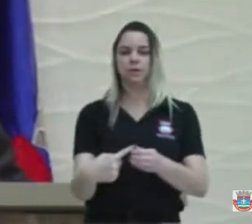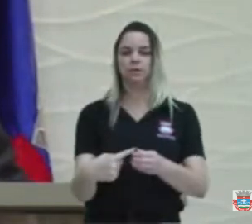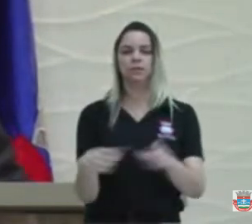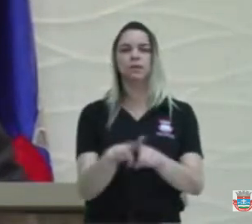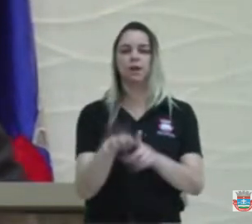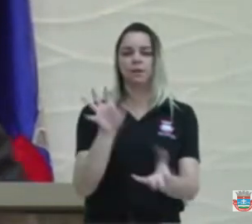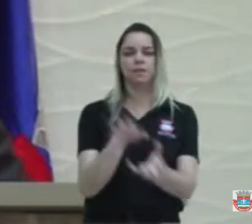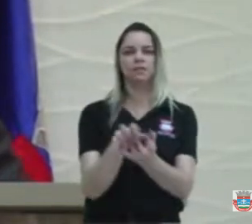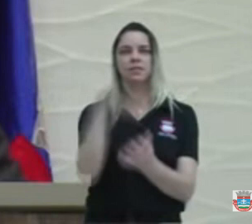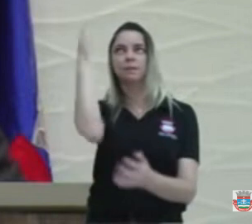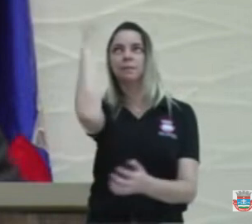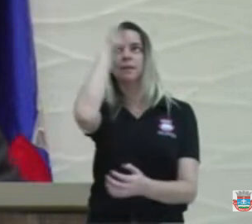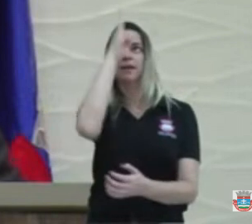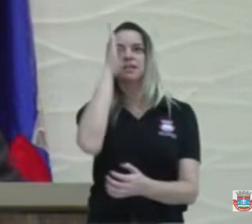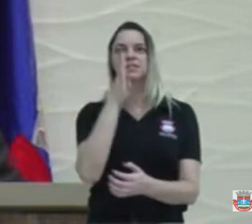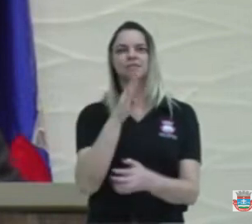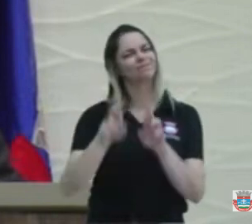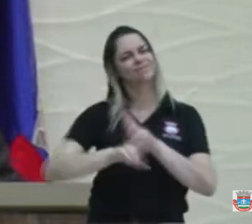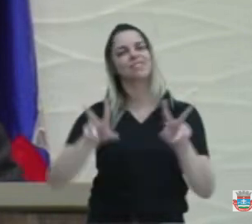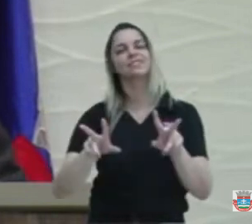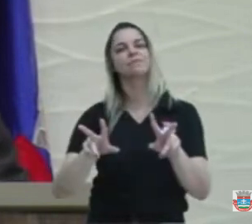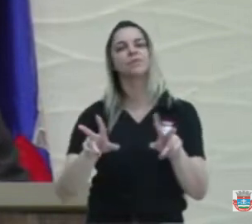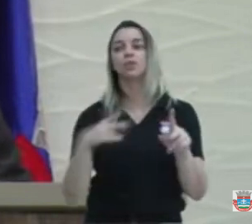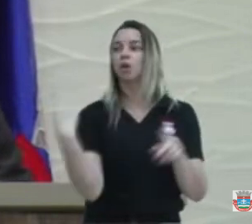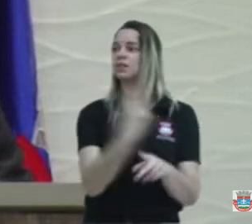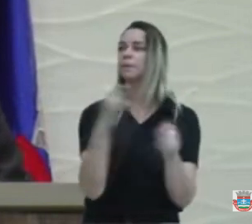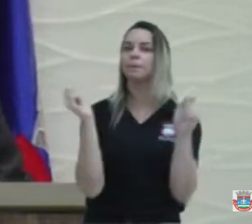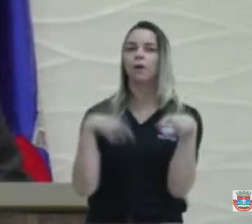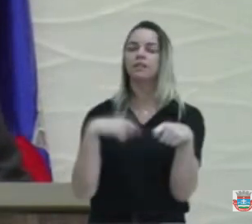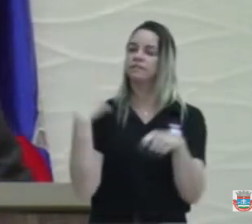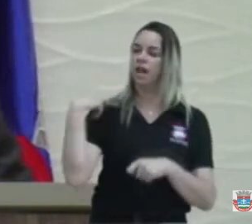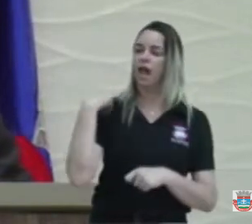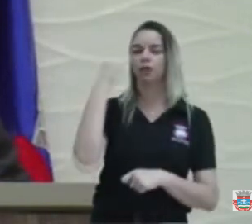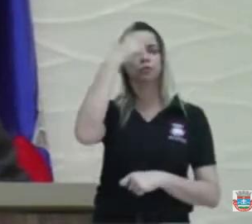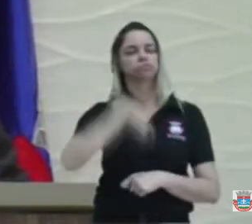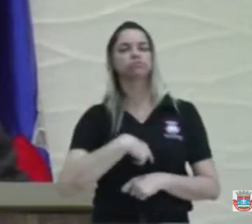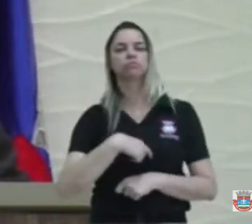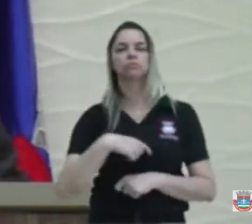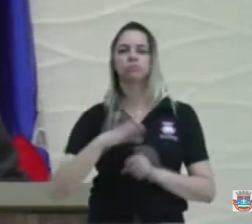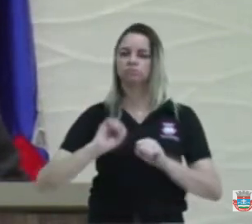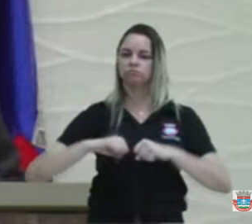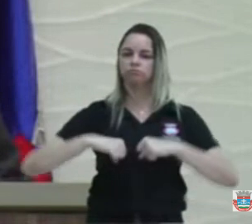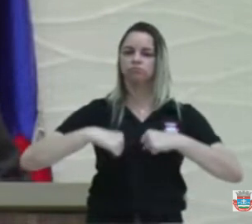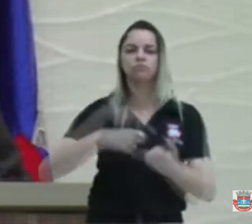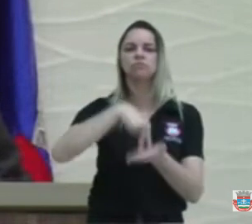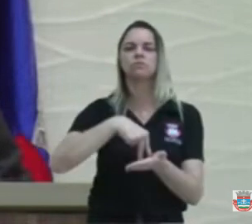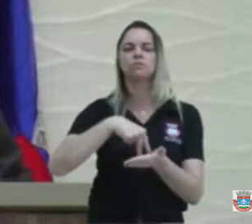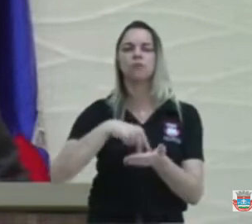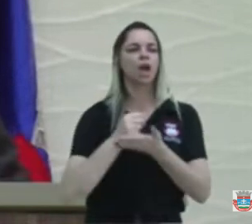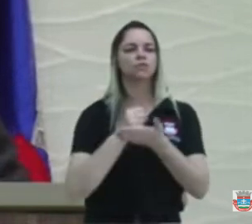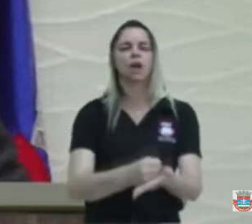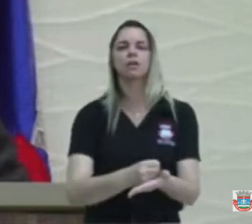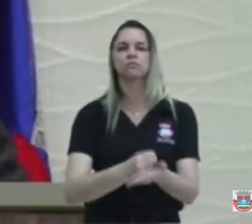e nosso país diferenciado, para que possamos, como vereador, defender cada vez mais com afinco